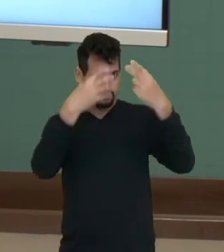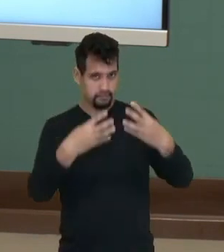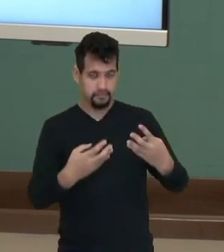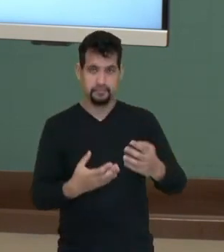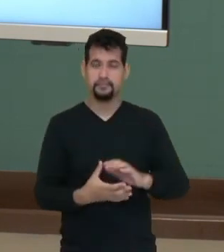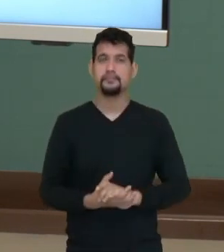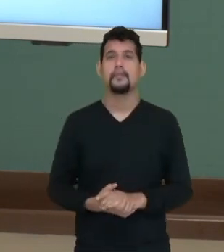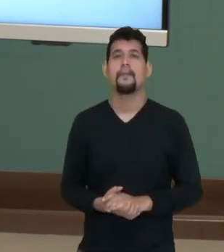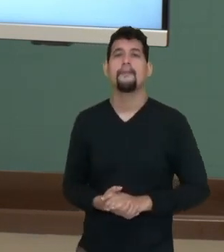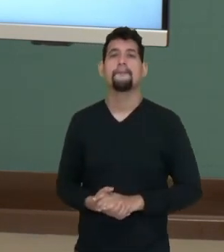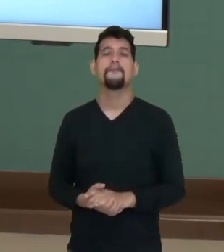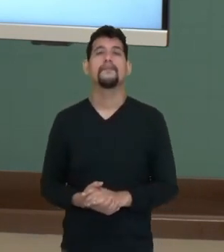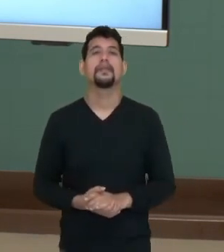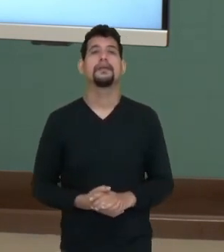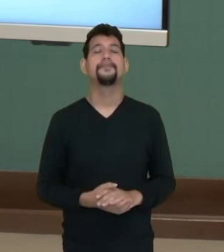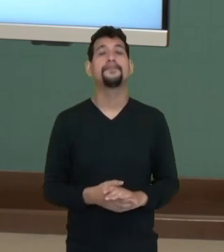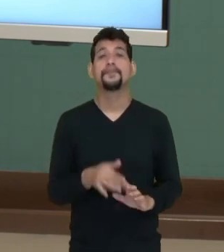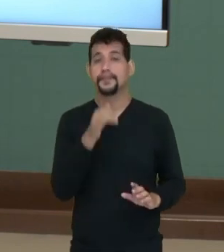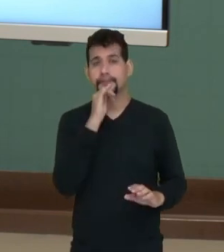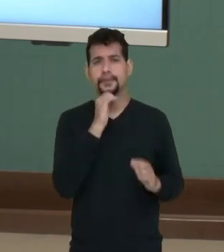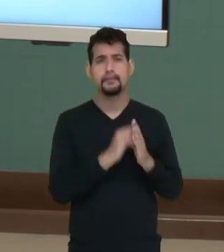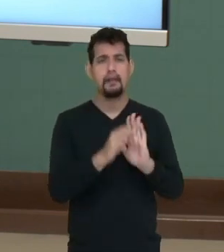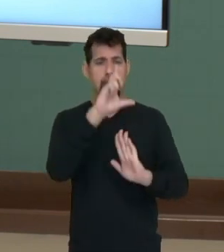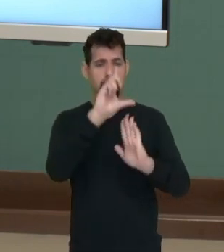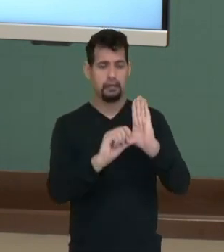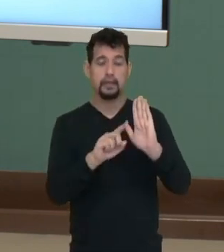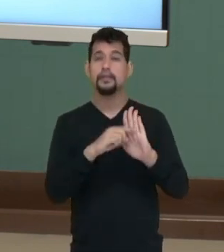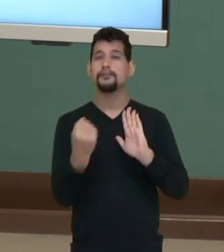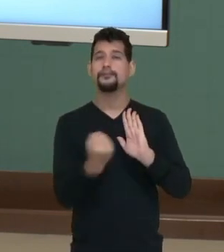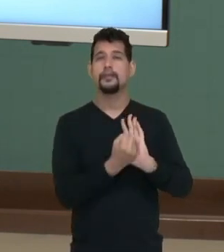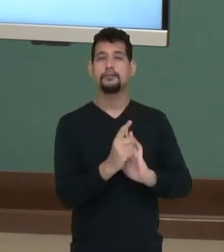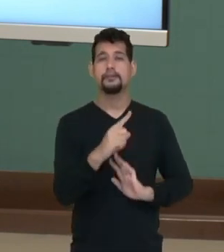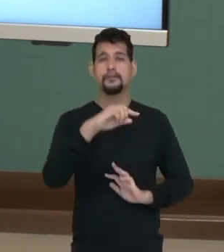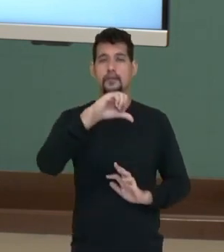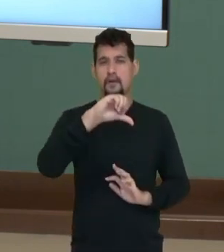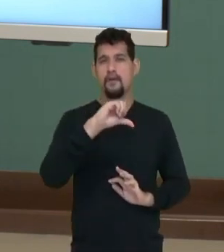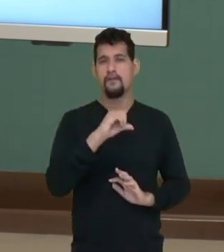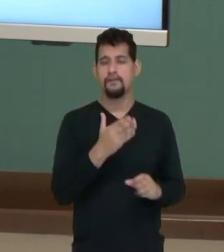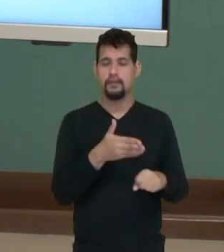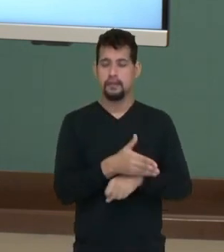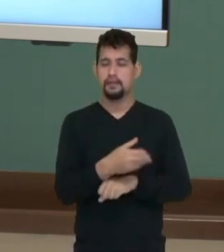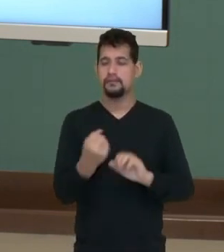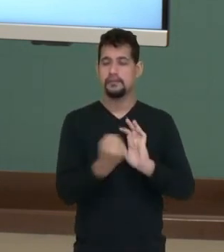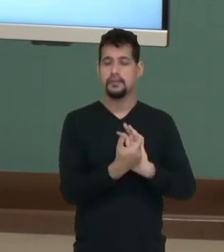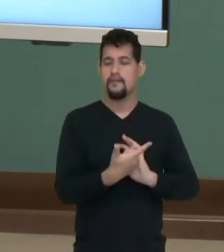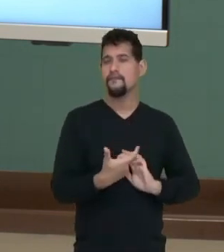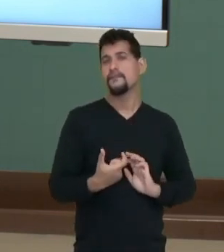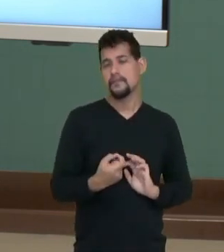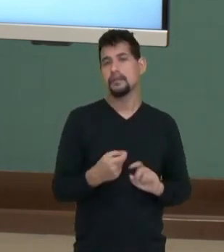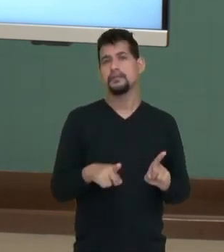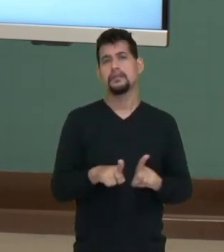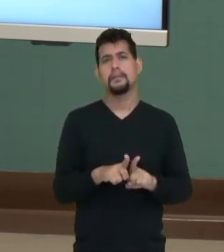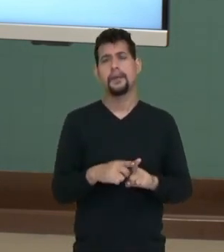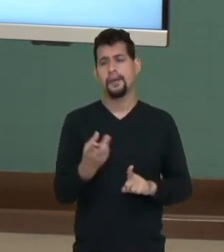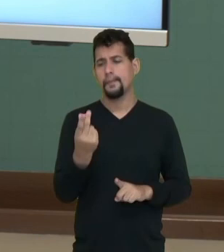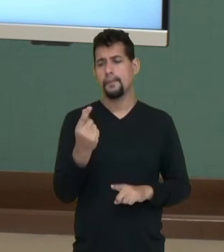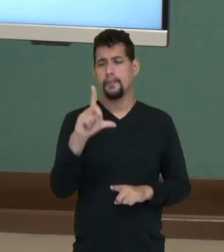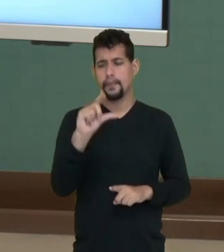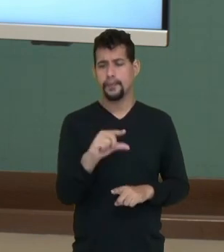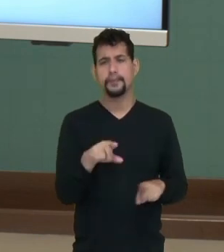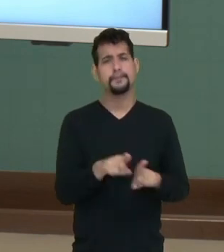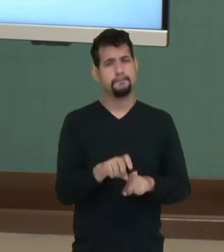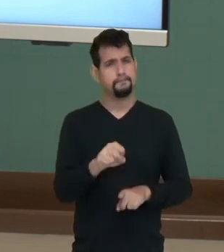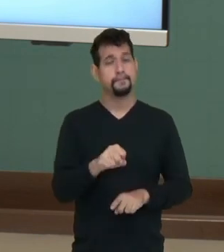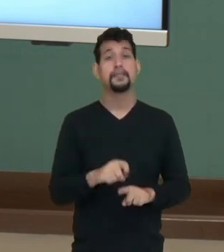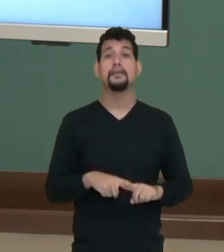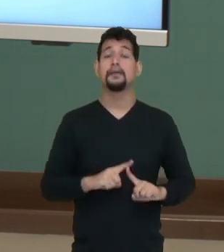aí. Muito bem. Então teve seu declínio então, no fim do século XIX, entrada do século XX aí, com os preços baixos, né?